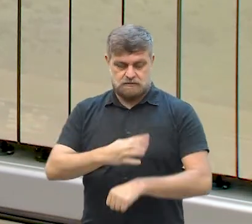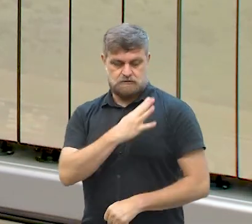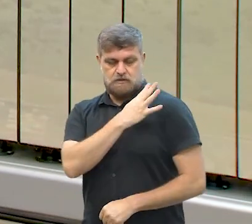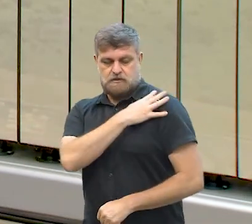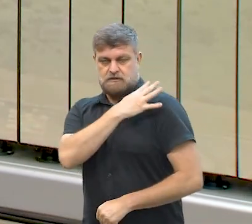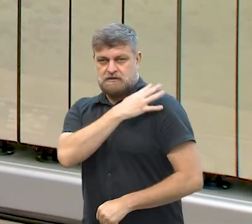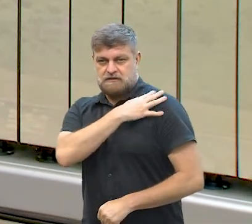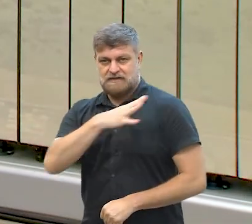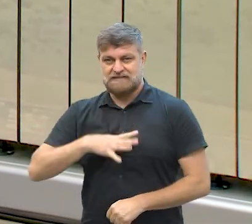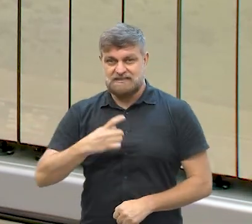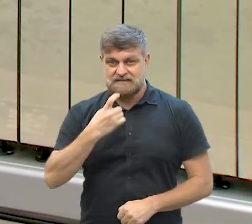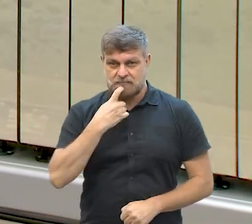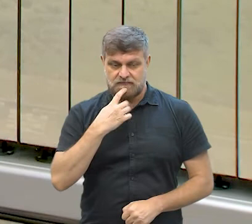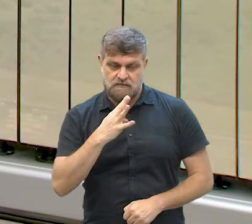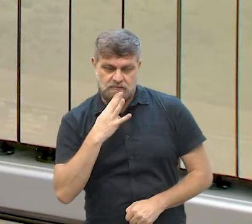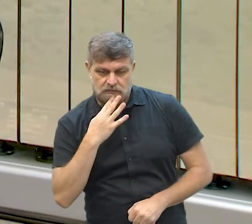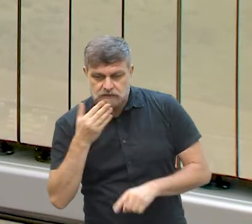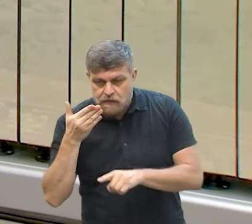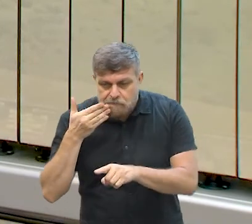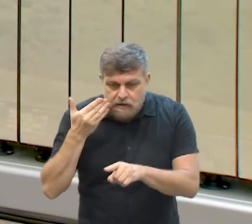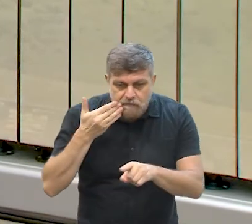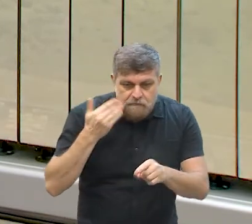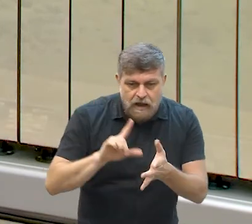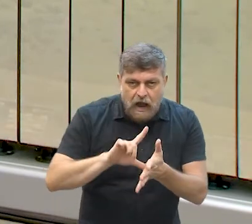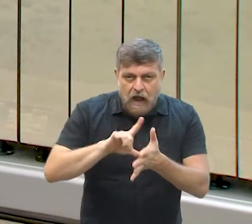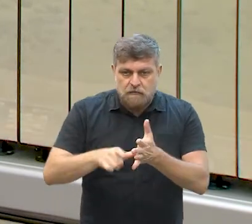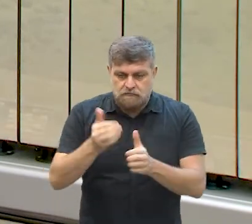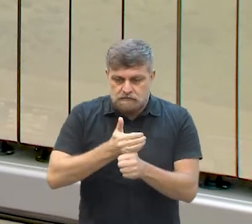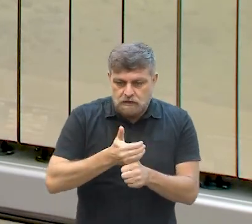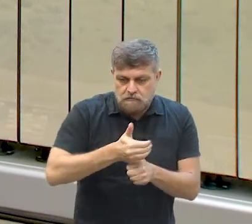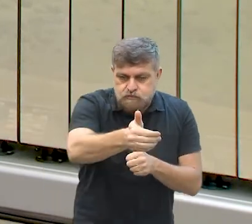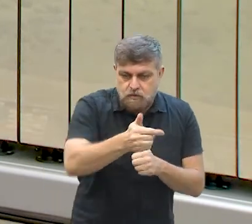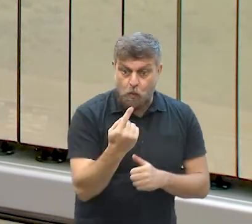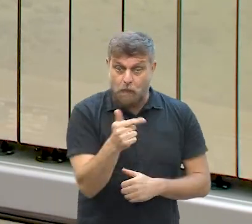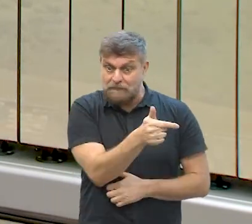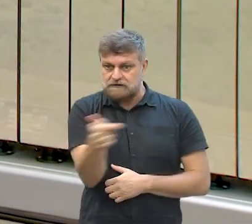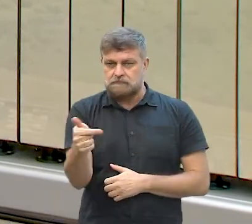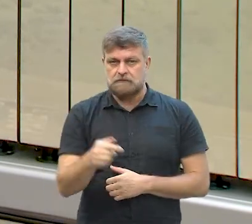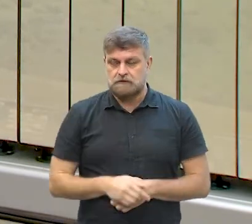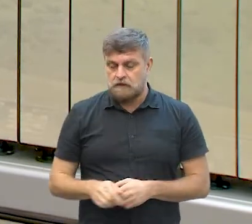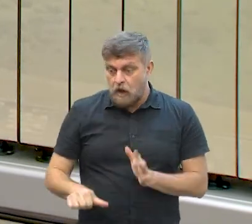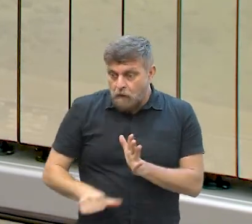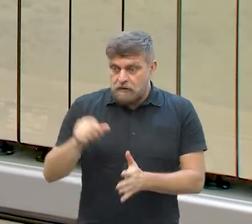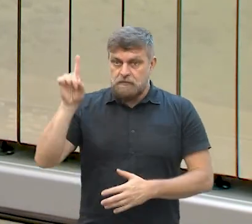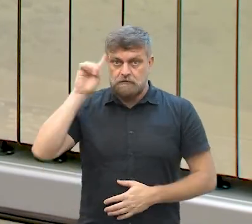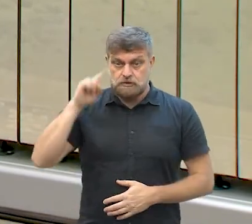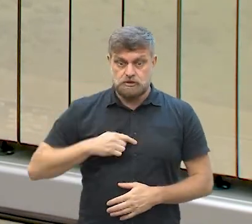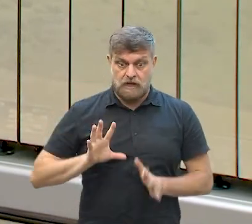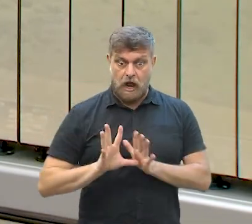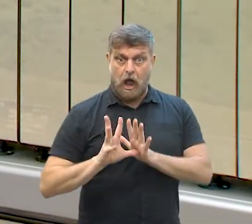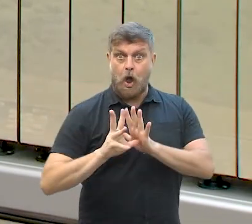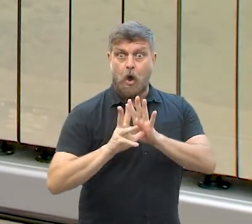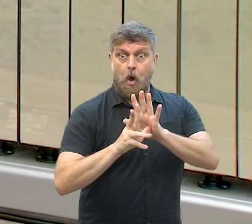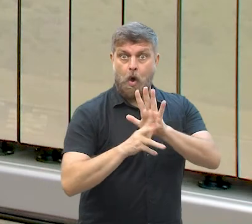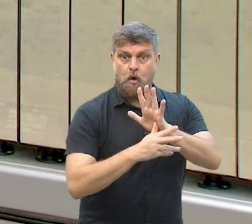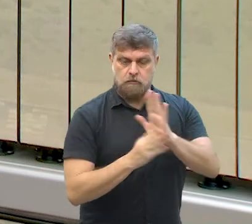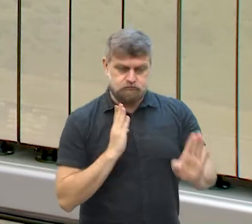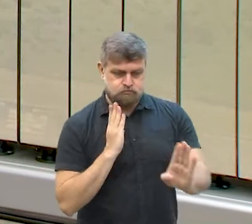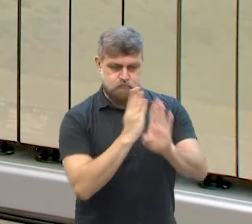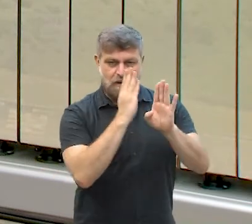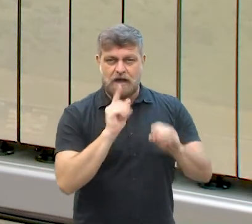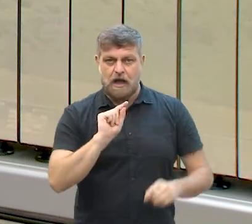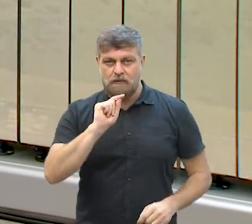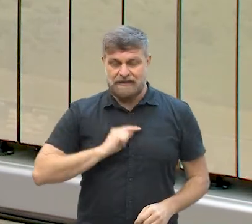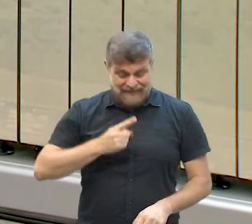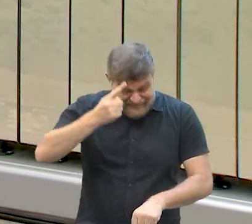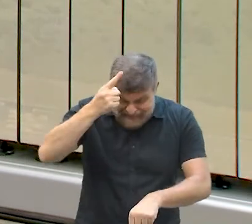conhece um pouco mais a cidade e para conhecer um pouquinho depois você vai assumir, daqui a uma semana. No primeiro dia a gente já pegou um roubo em andamento. O roubo em